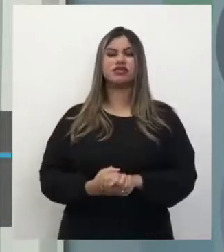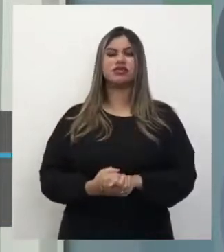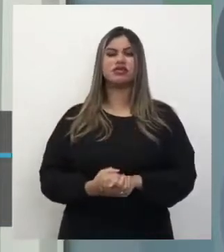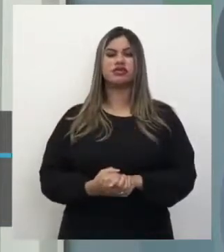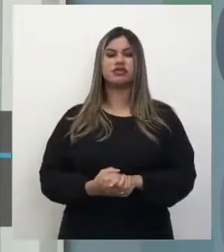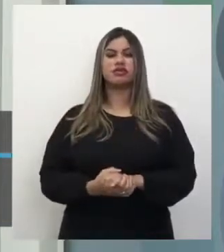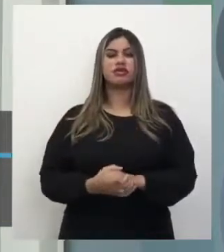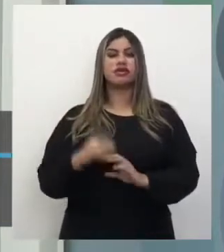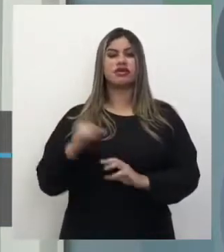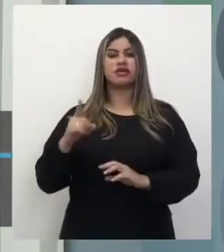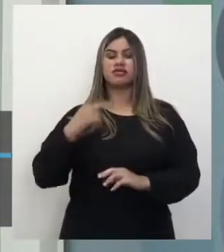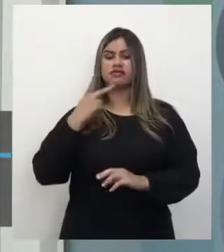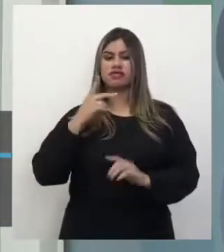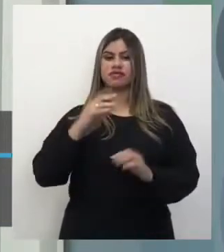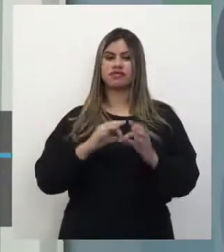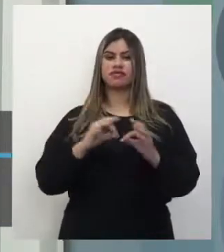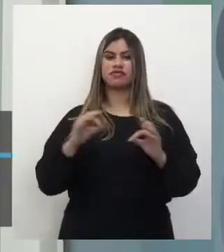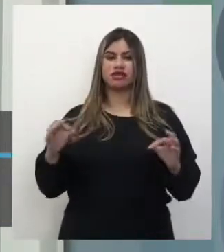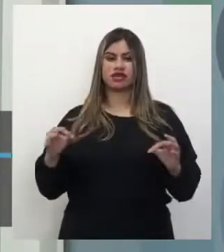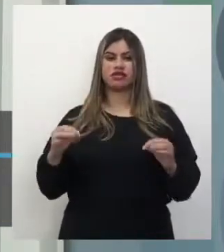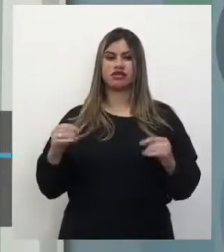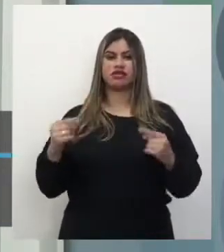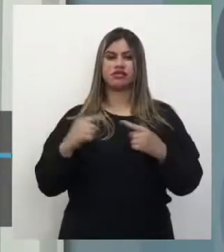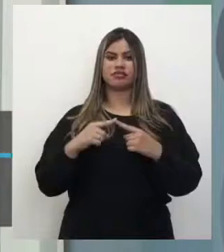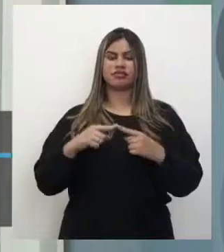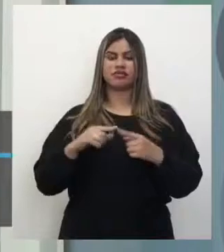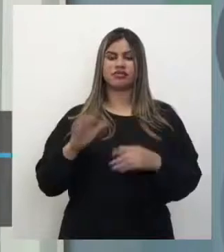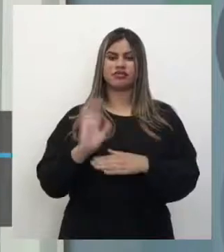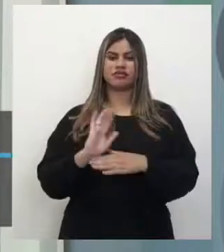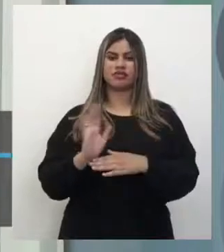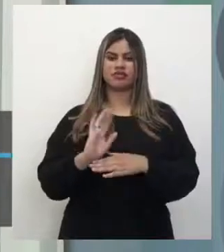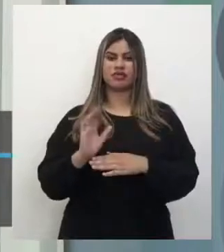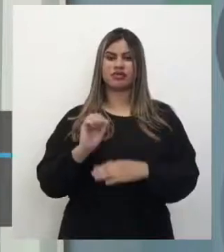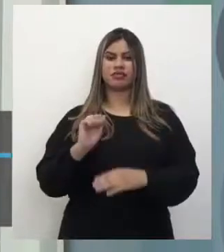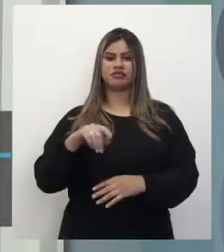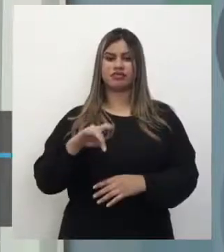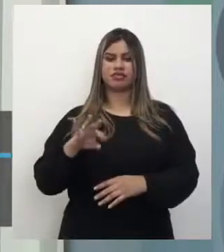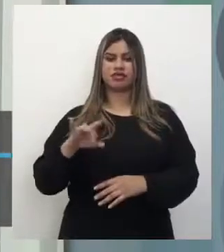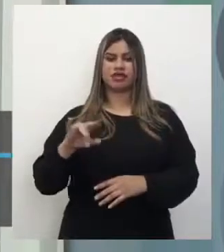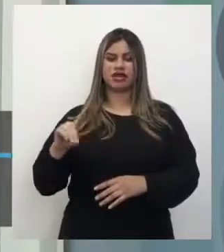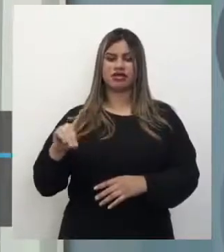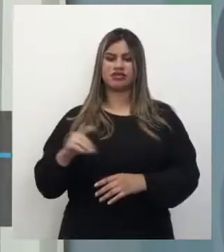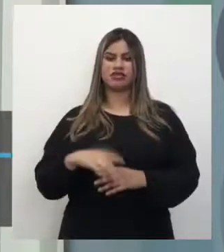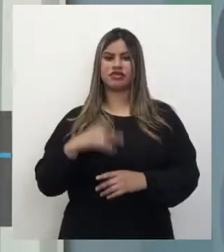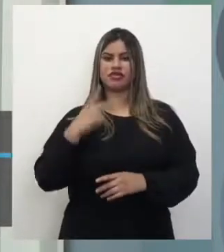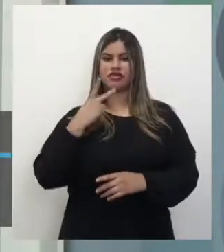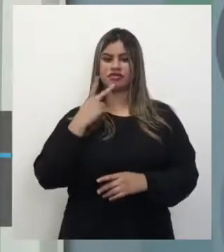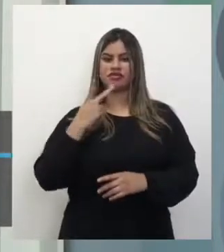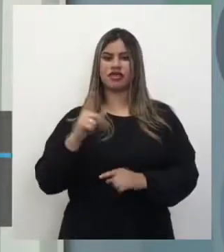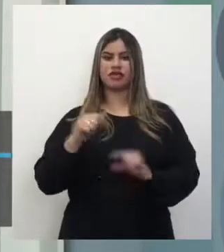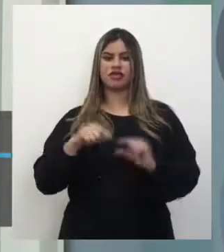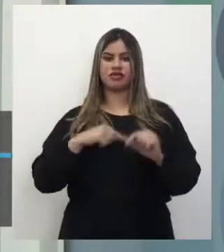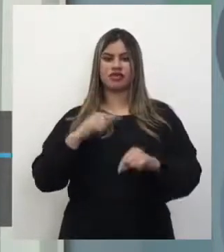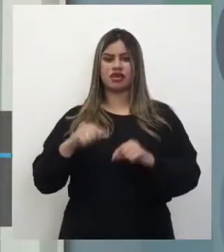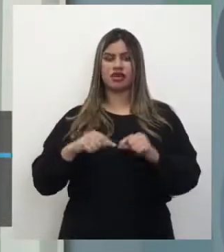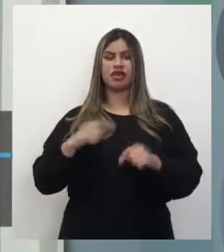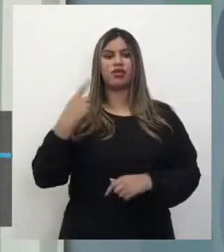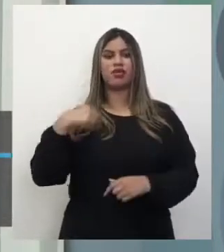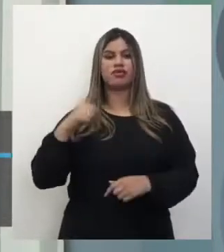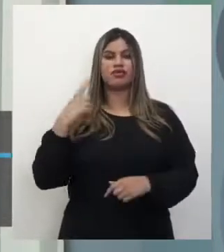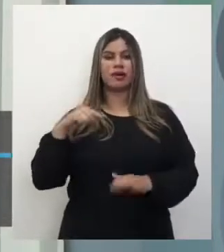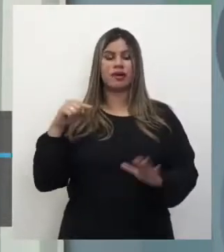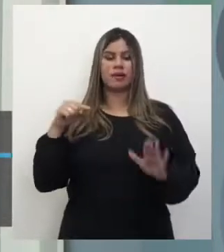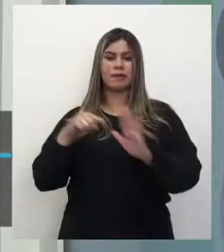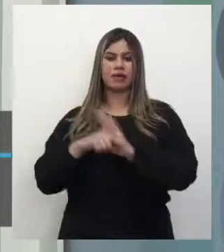ele resgatou uma frase que existe no filme, né, Amistade, onde ele fala que um dos ápices do filme é quando um advogado pergunta